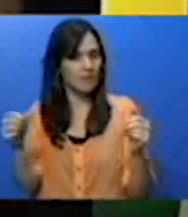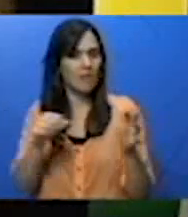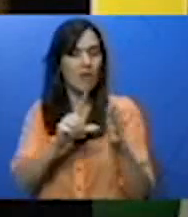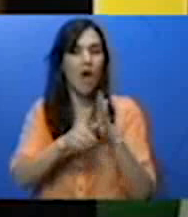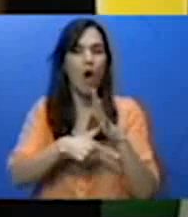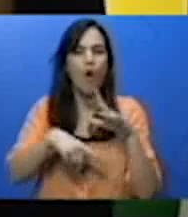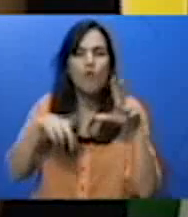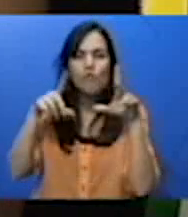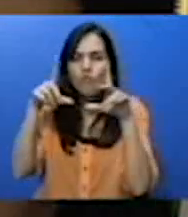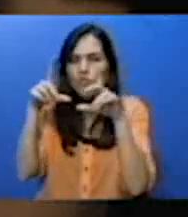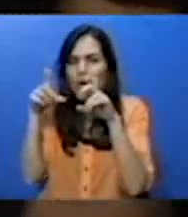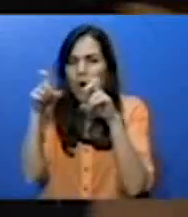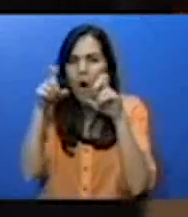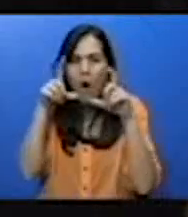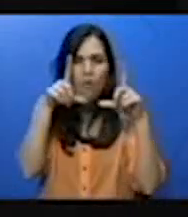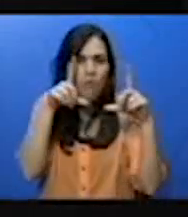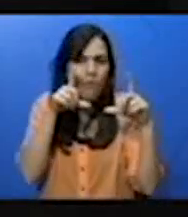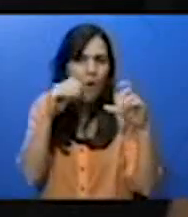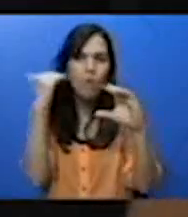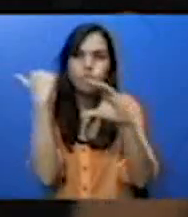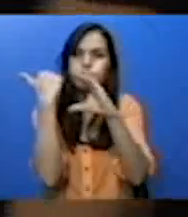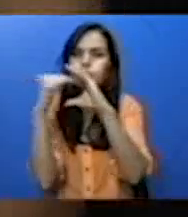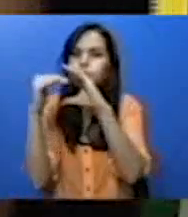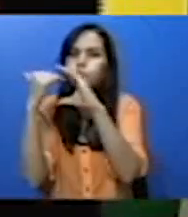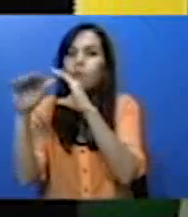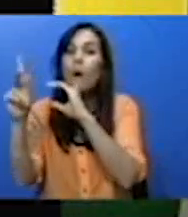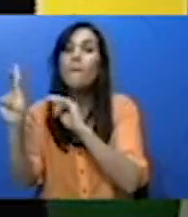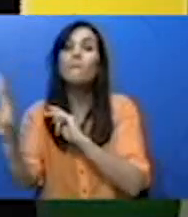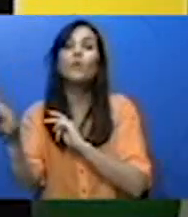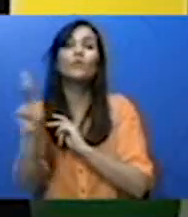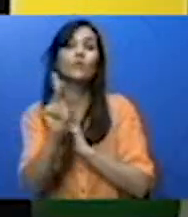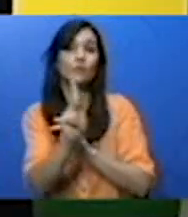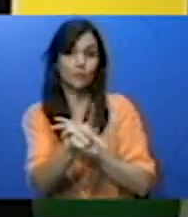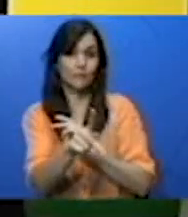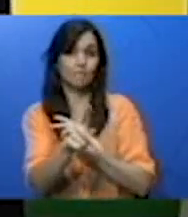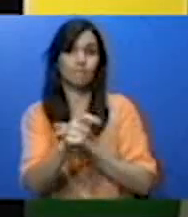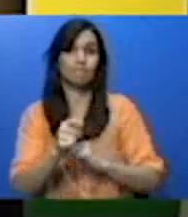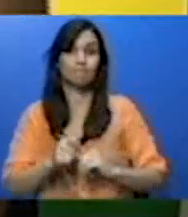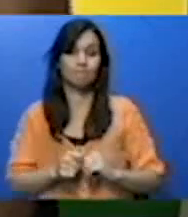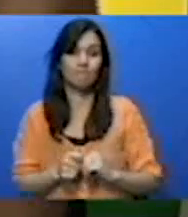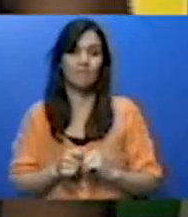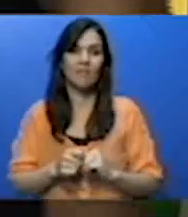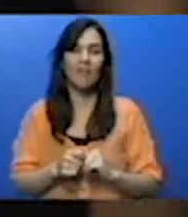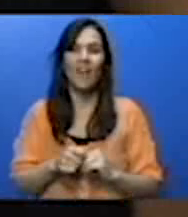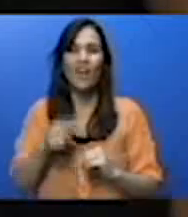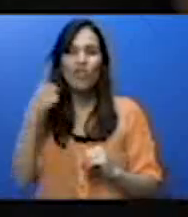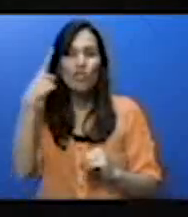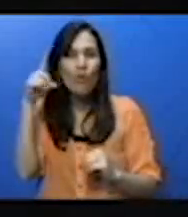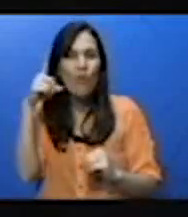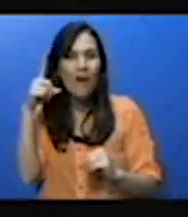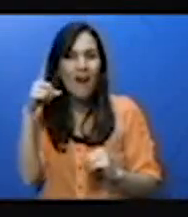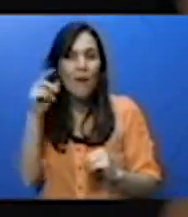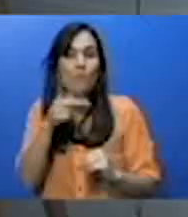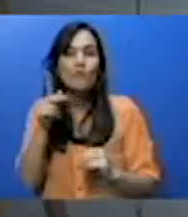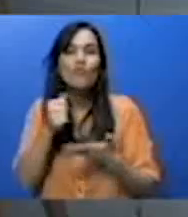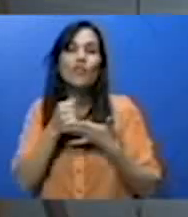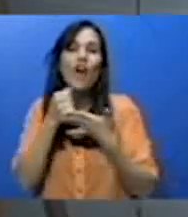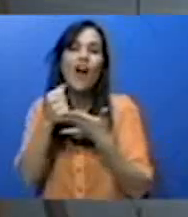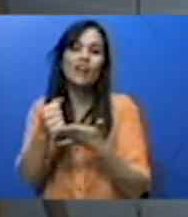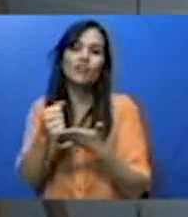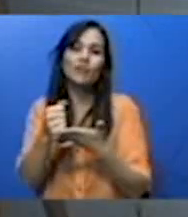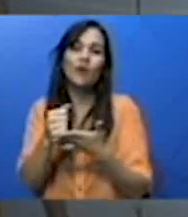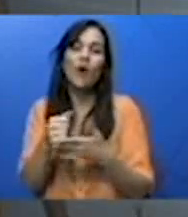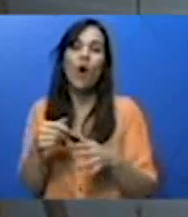foto bonitinha da sua atividade, mande para o seu professor. Qualquer dúvida, ele irá lhe ajudar.